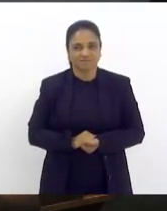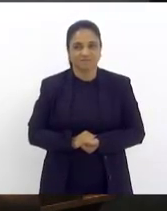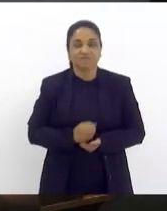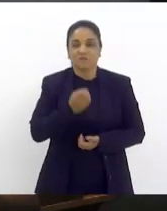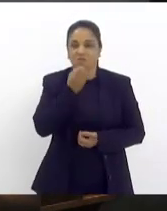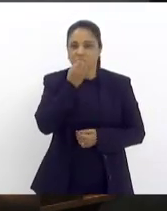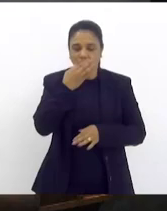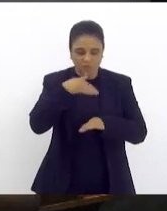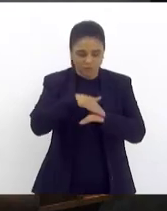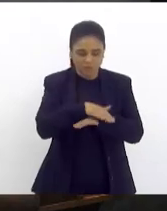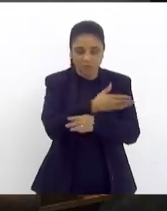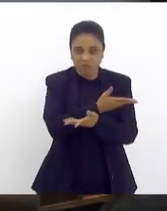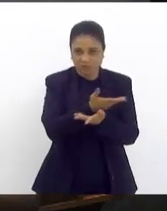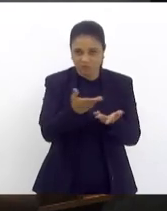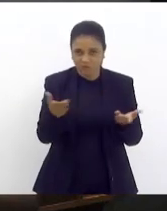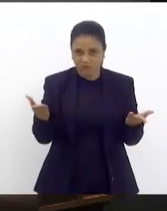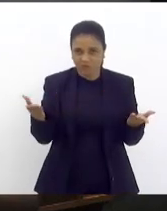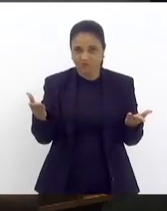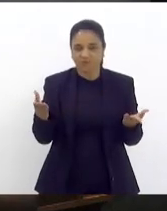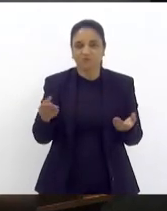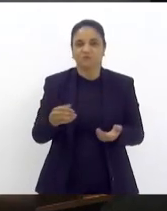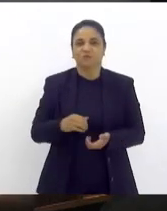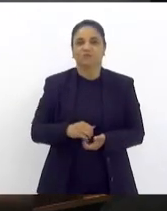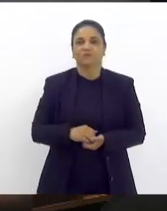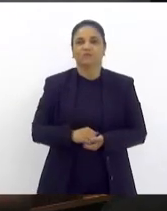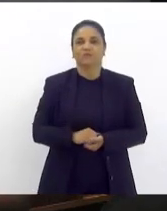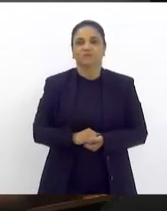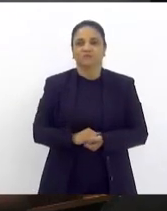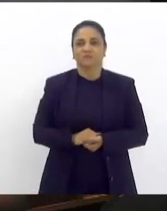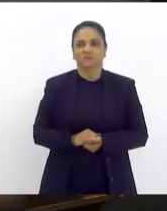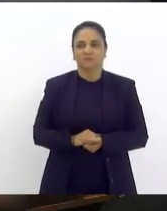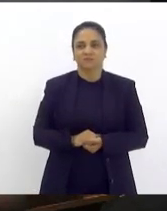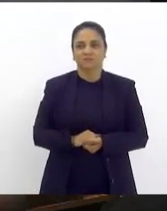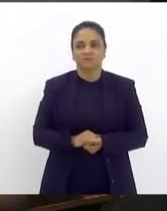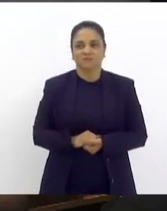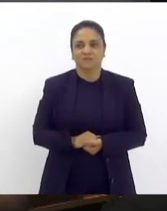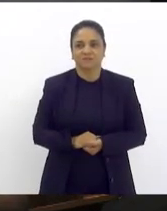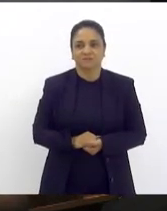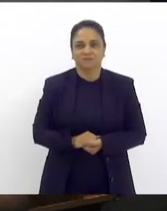Uma boa noite a todos. Boa noite,